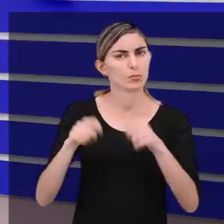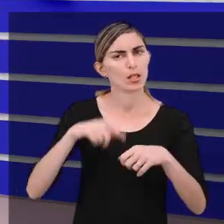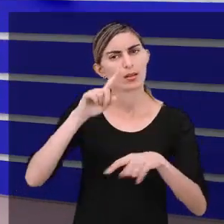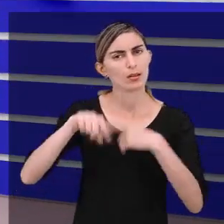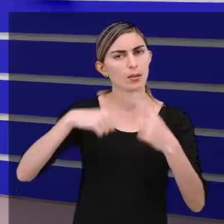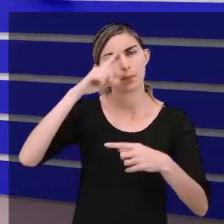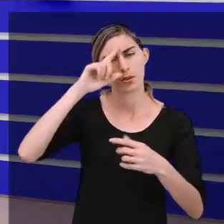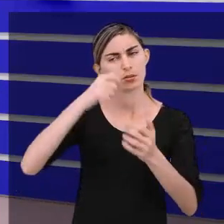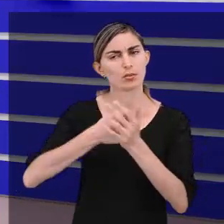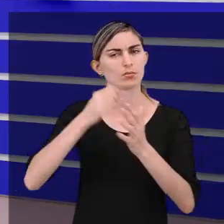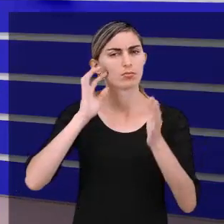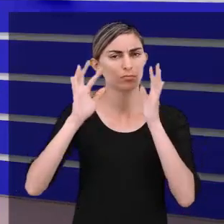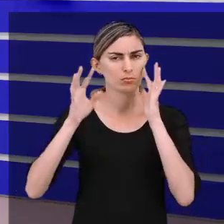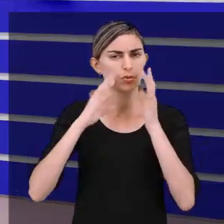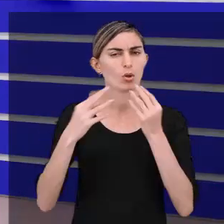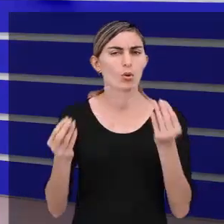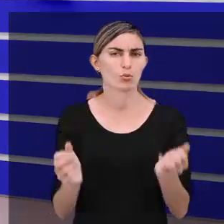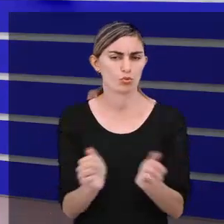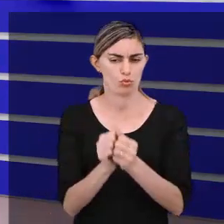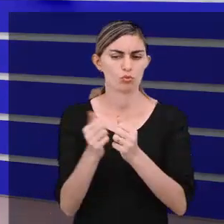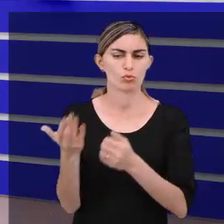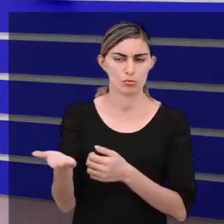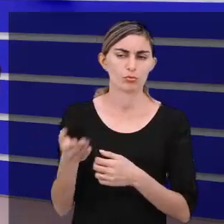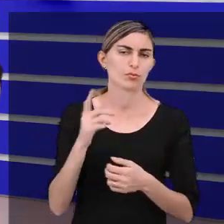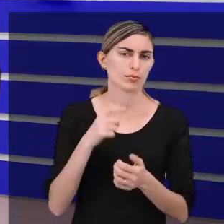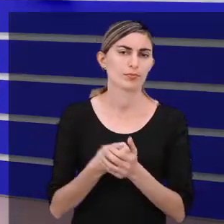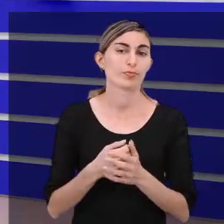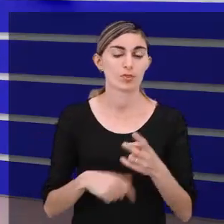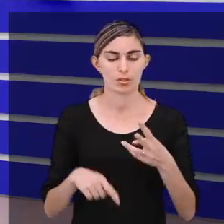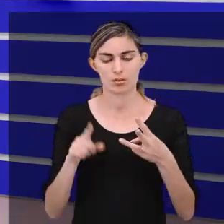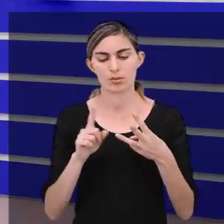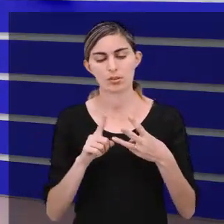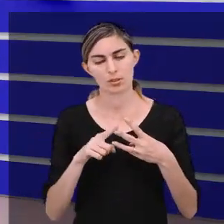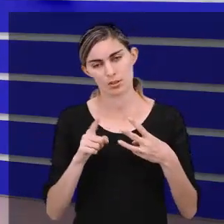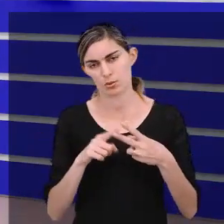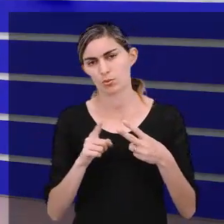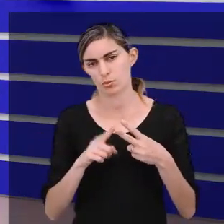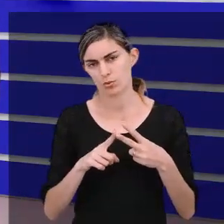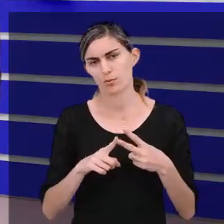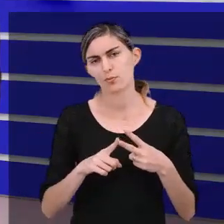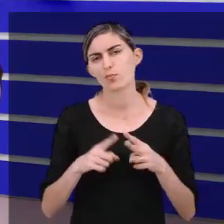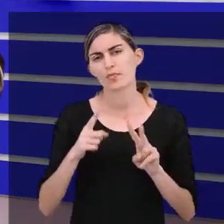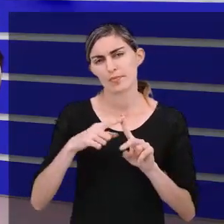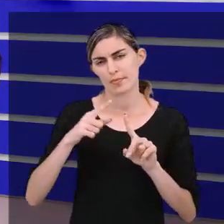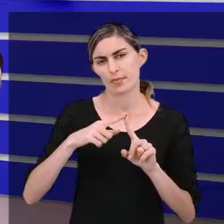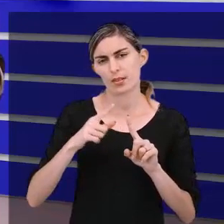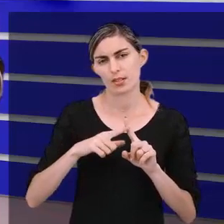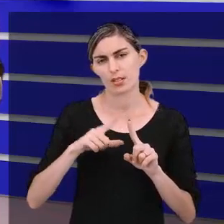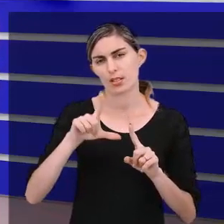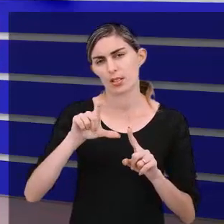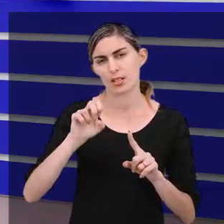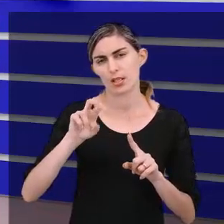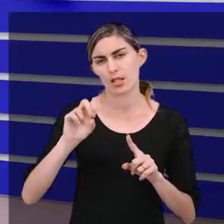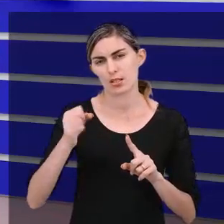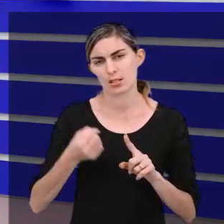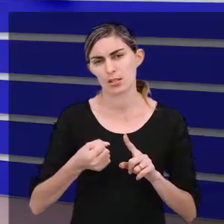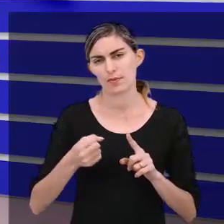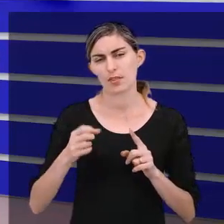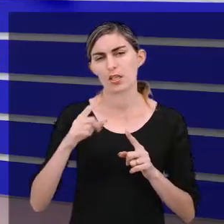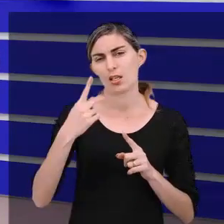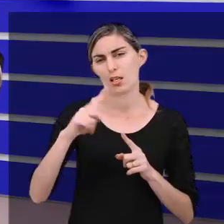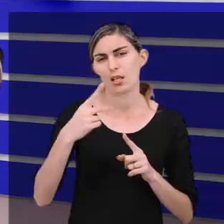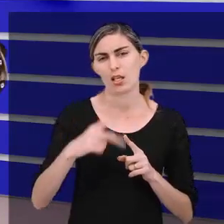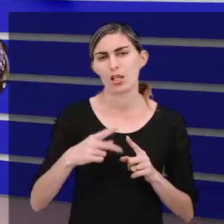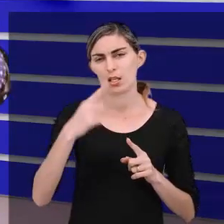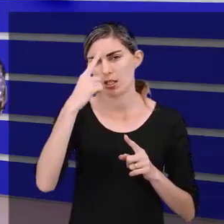suas decisões. Até tomar decisões juntos. O segundo estilo, que a Venato coloca para a gente, é o laissez-faire, ou seja, é